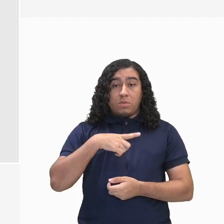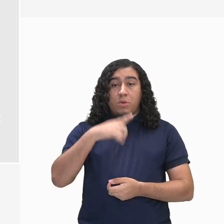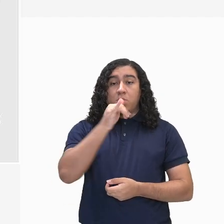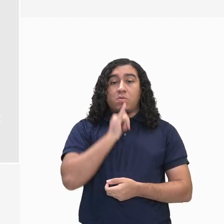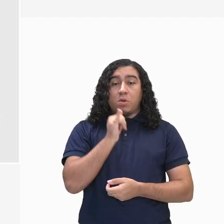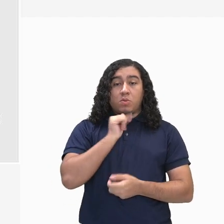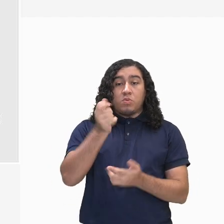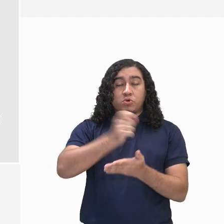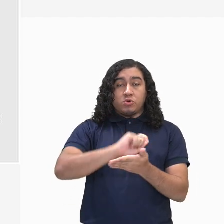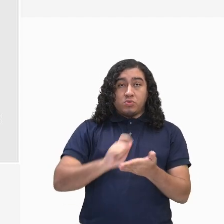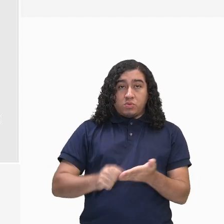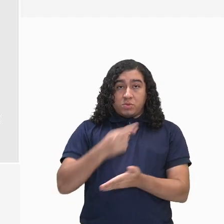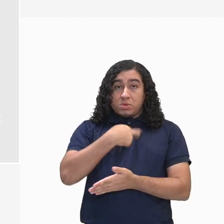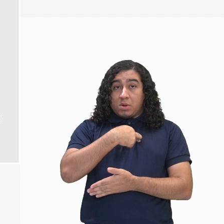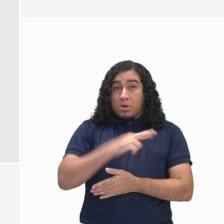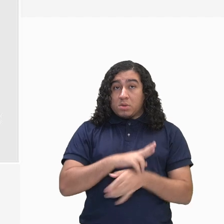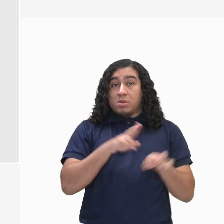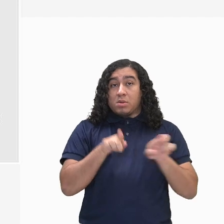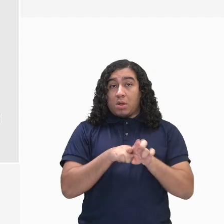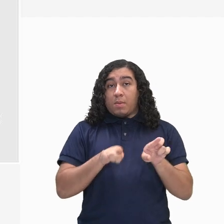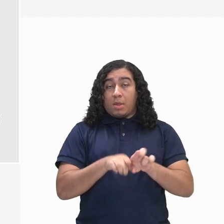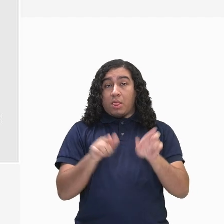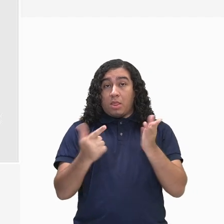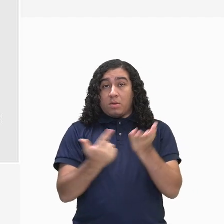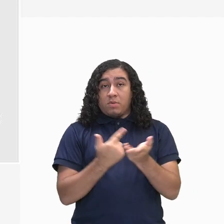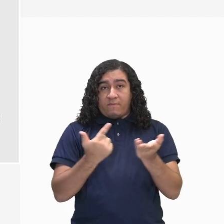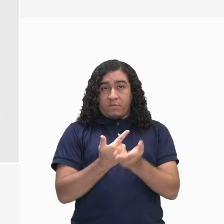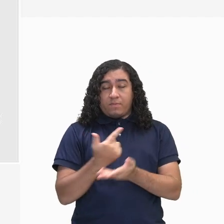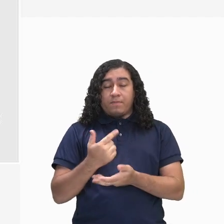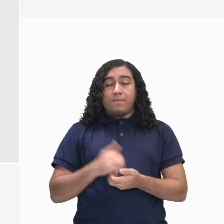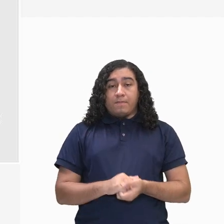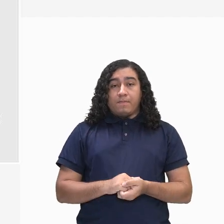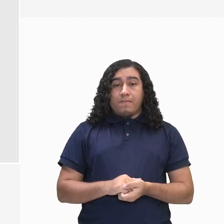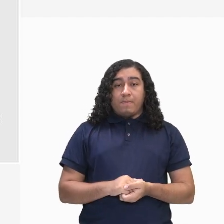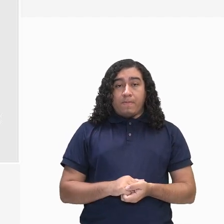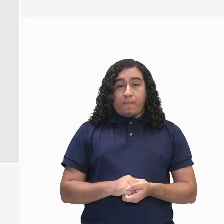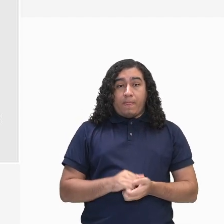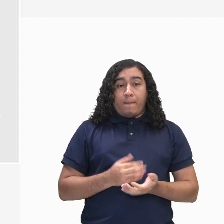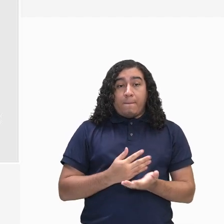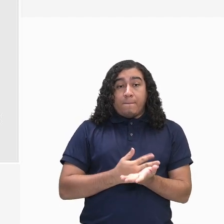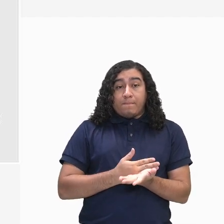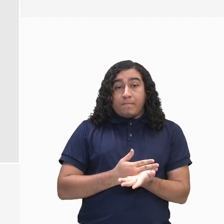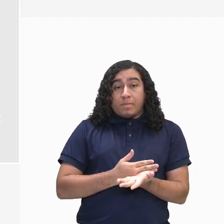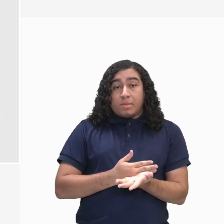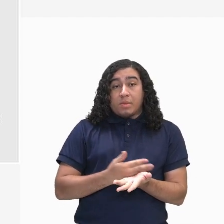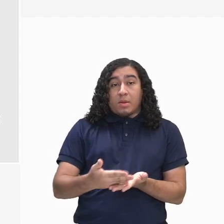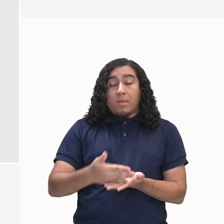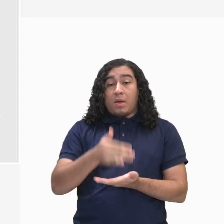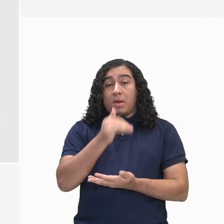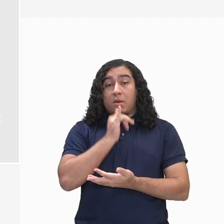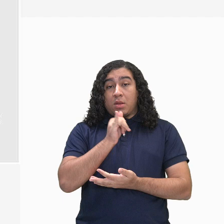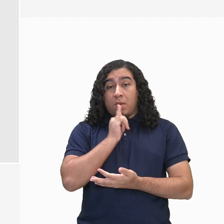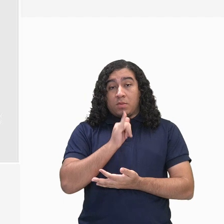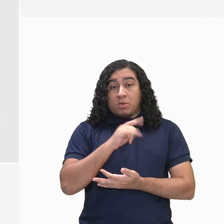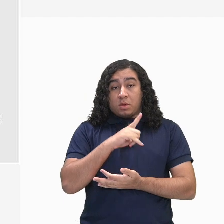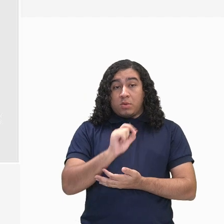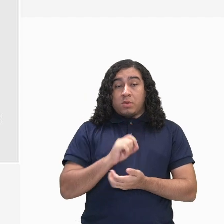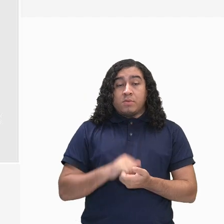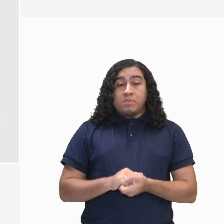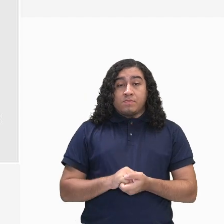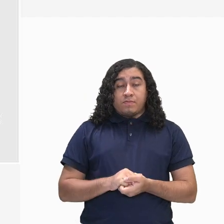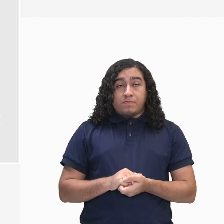escrituras sagradas e exemplos de livros religiosos. Como exemplo de escrituras sagradas, nós temos o Alcorão